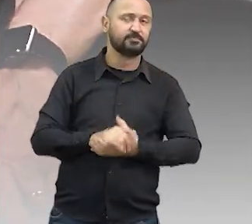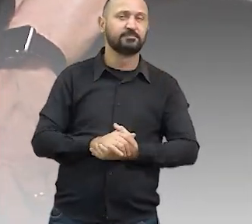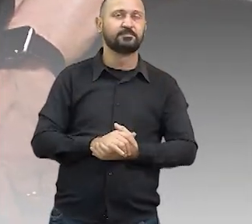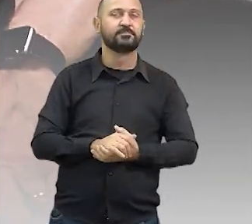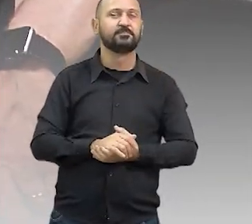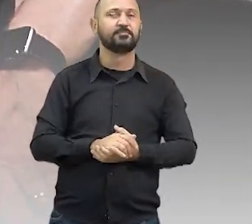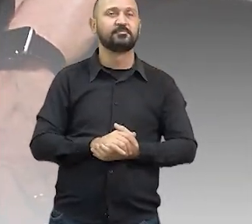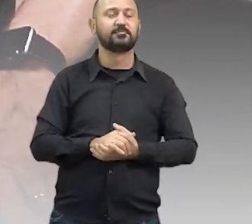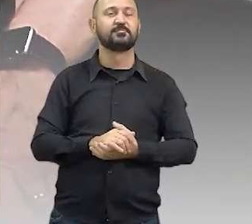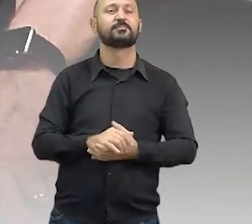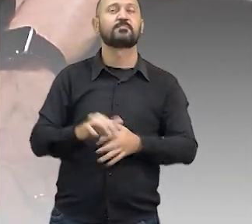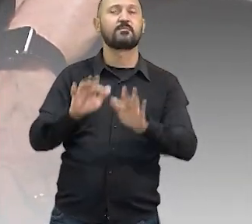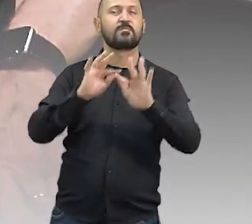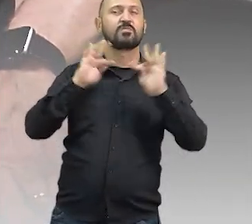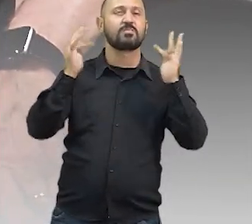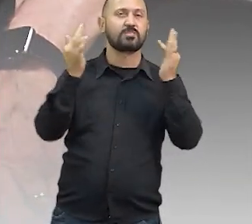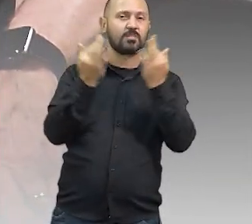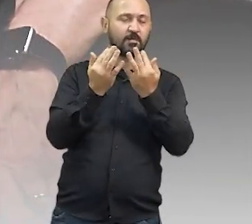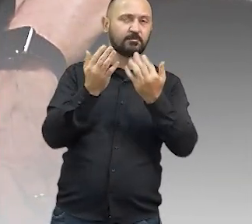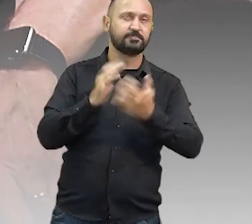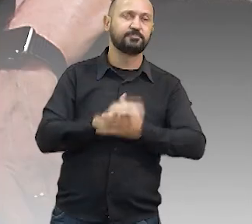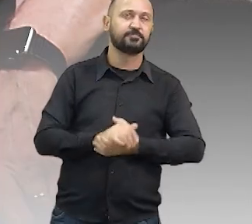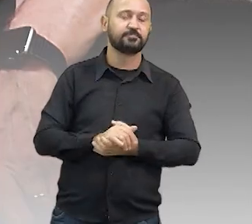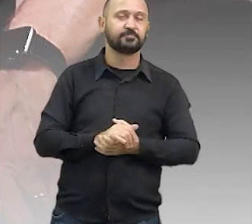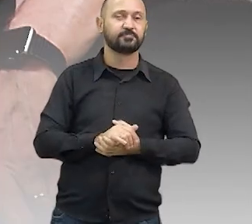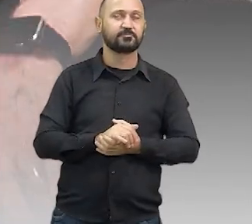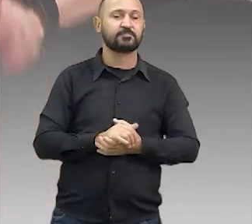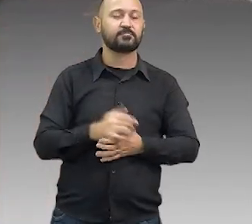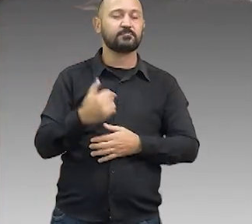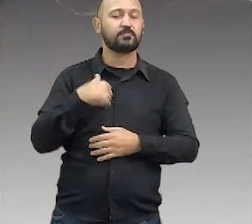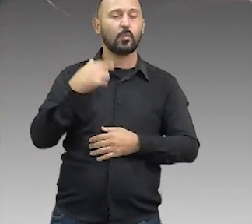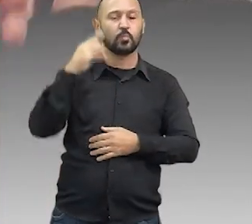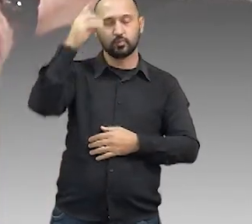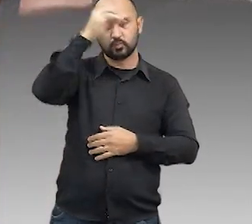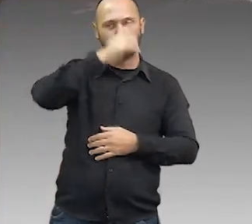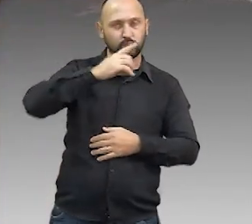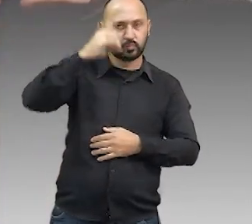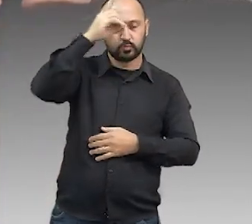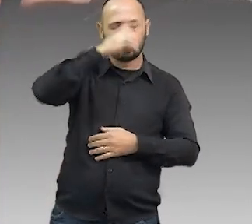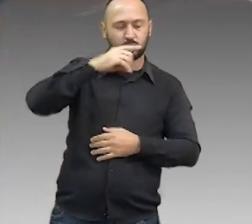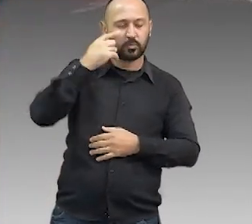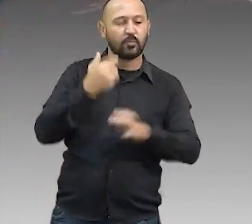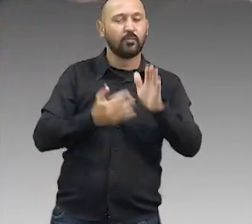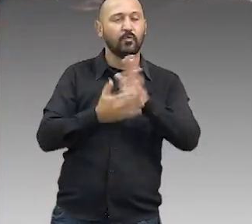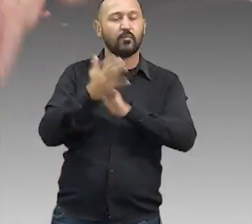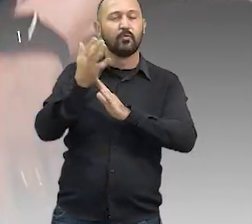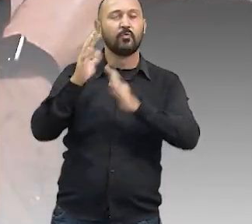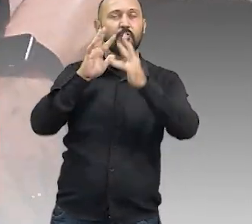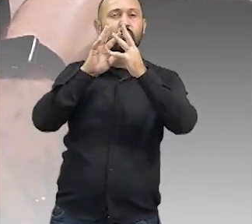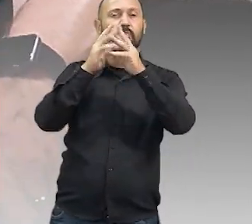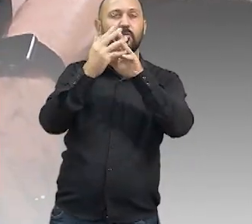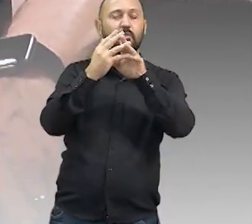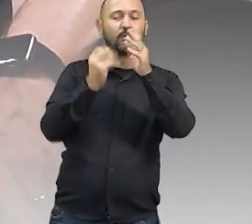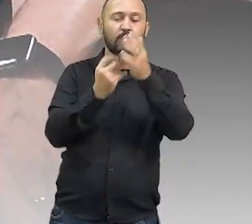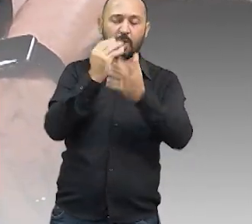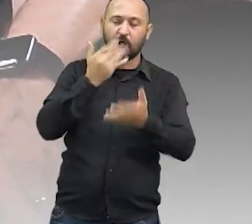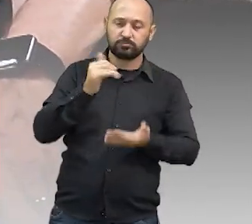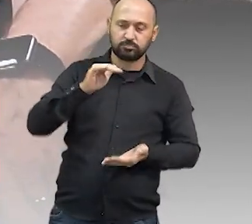a família dela e tal. E eu no domingo, eu passei no Mercadão, comprei uma cesta grande e fui levar na casa